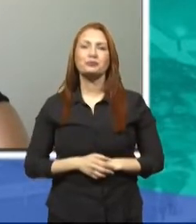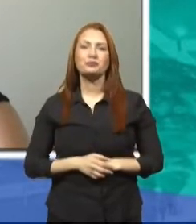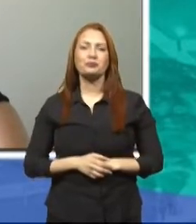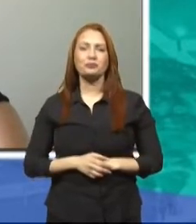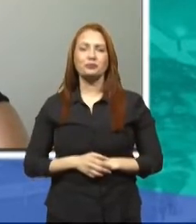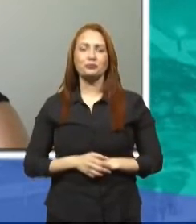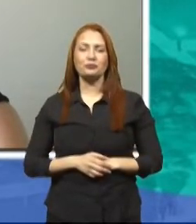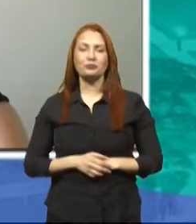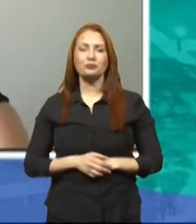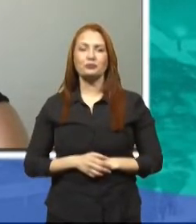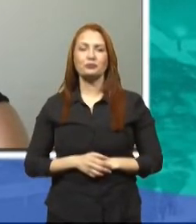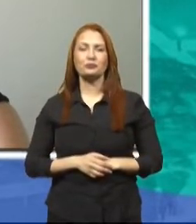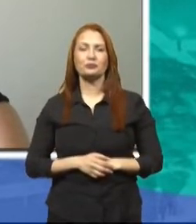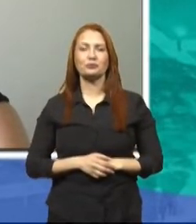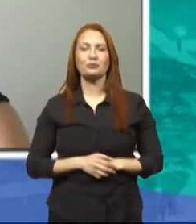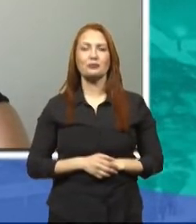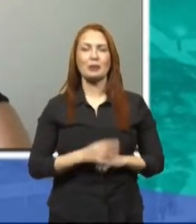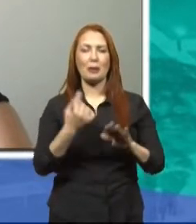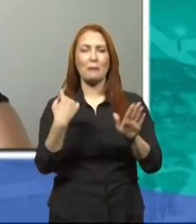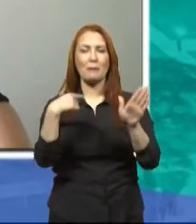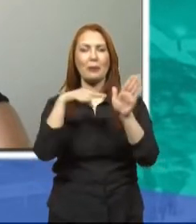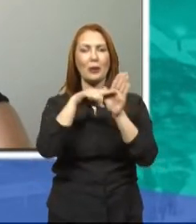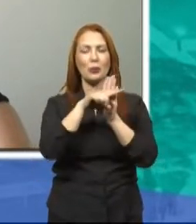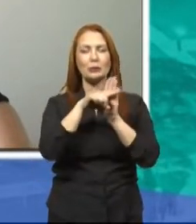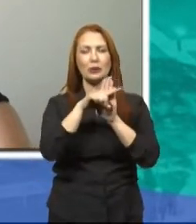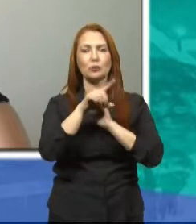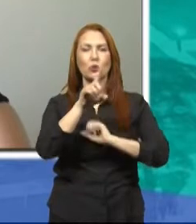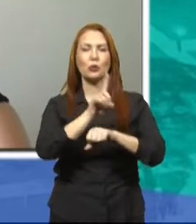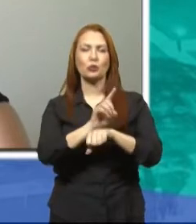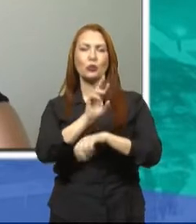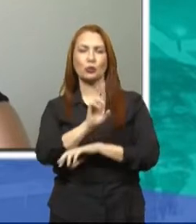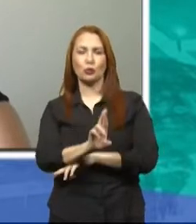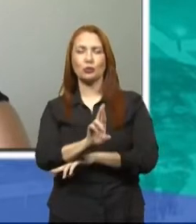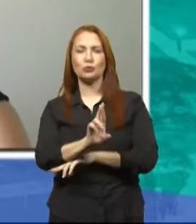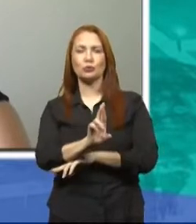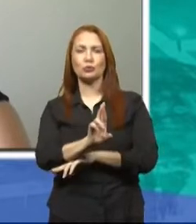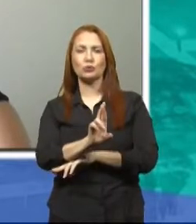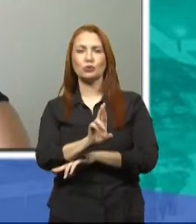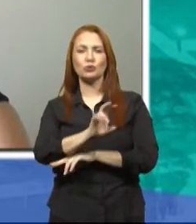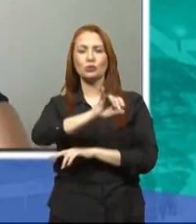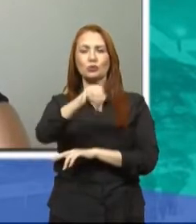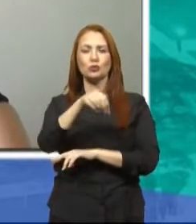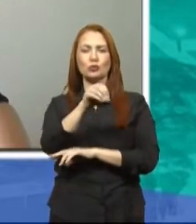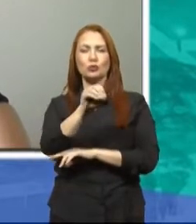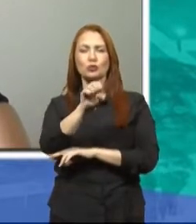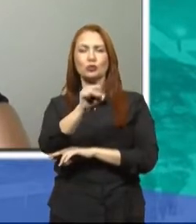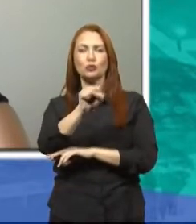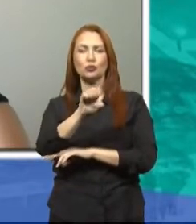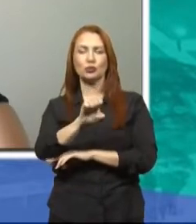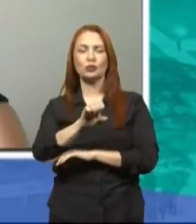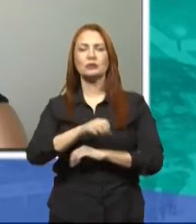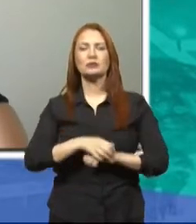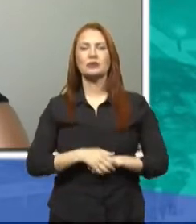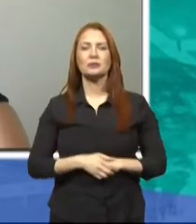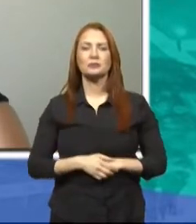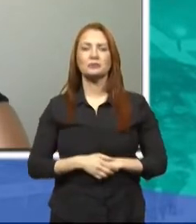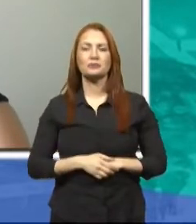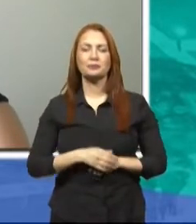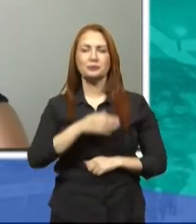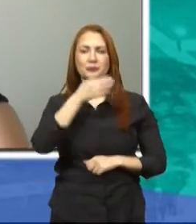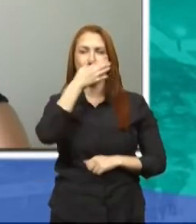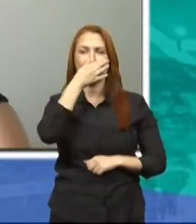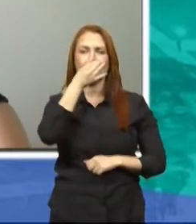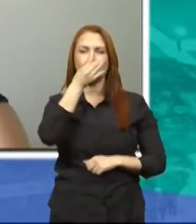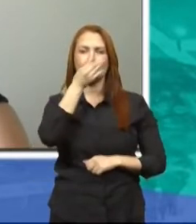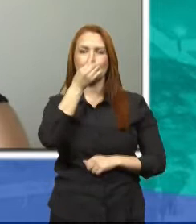para o Dr. José Gontijo, e aproveitando, Gontijo, que eu acabei aqui de receber uma